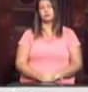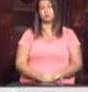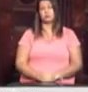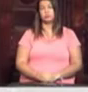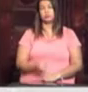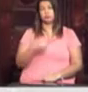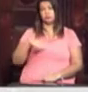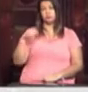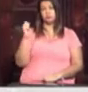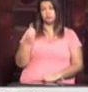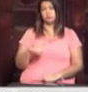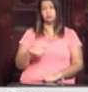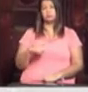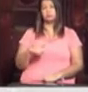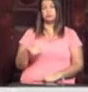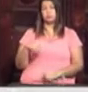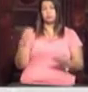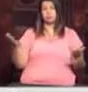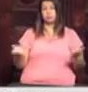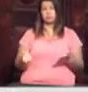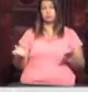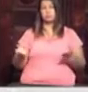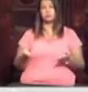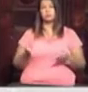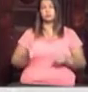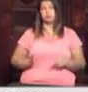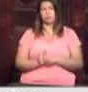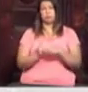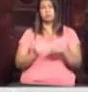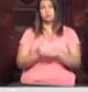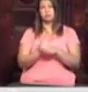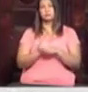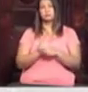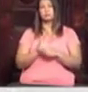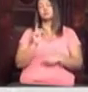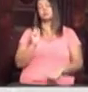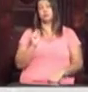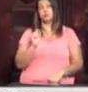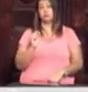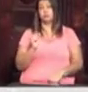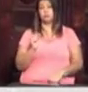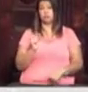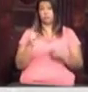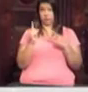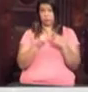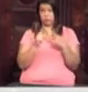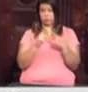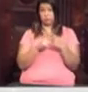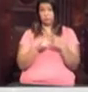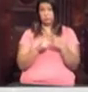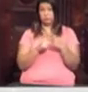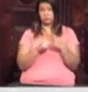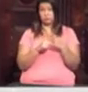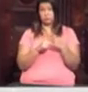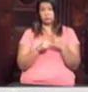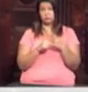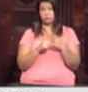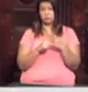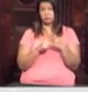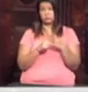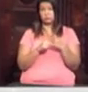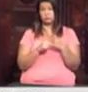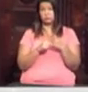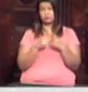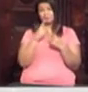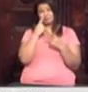do PSOL, hoje, soltamos uma nota defendendo claramente os seguintes pontos. Primeiro, que se mude o